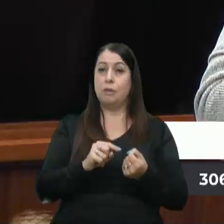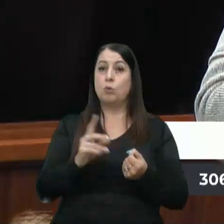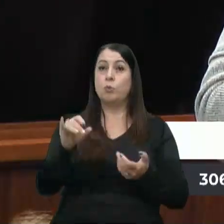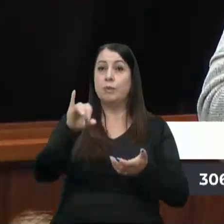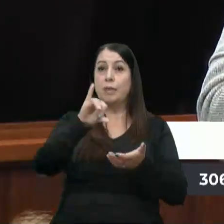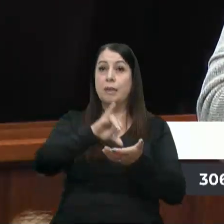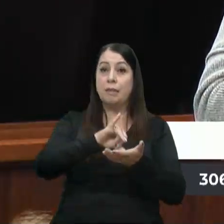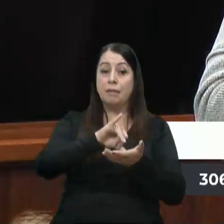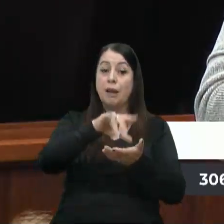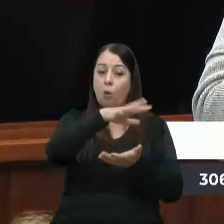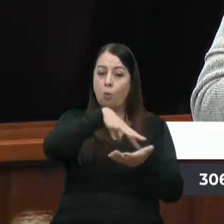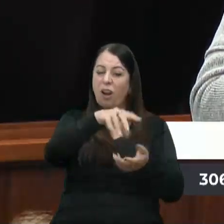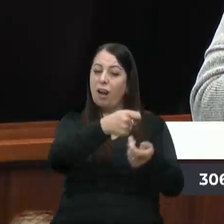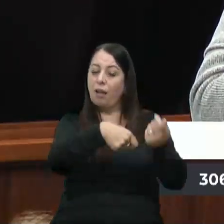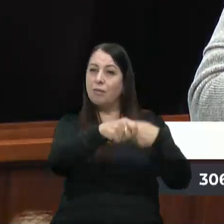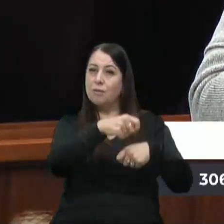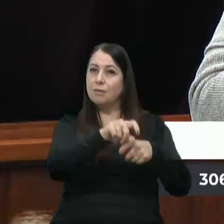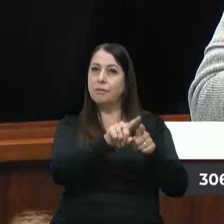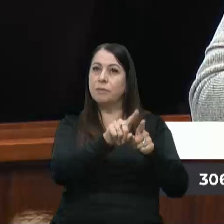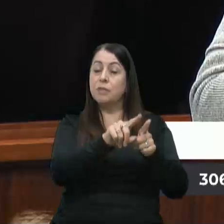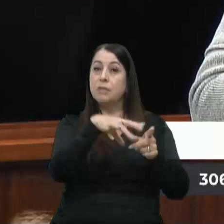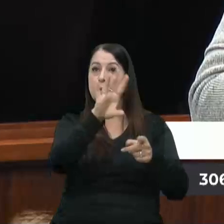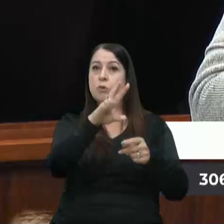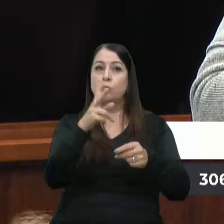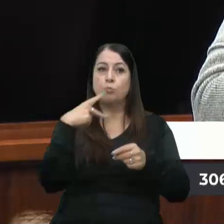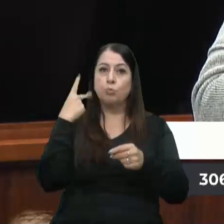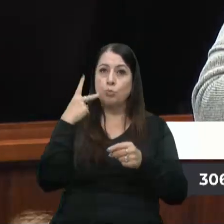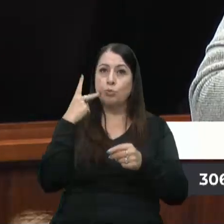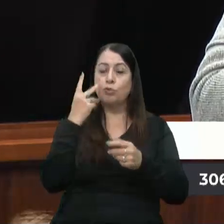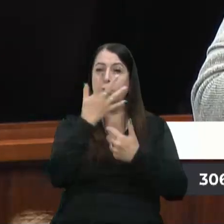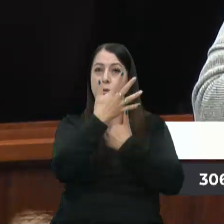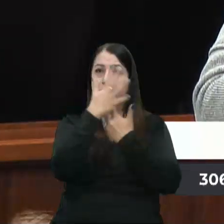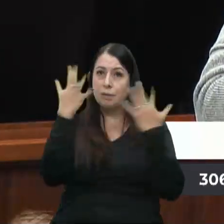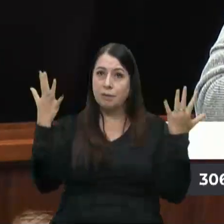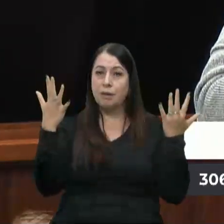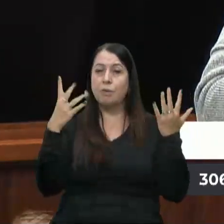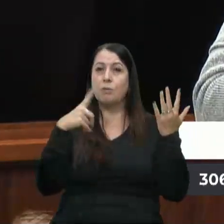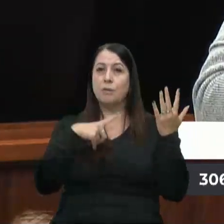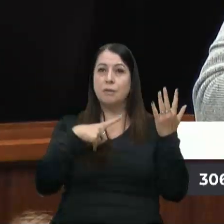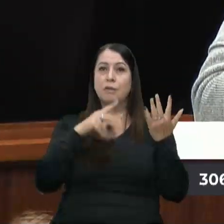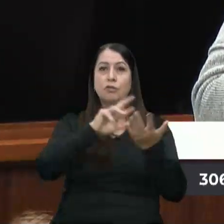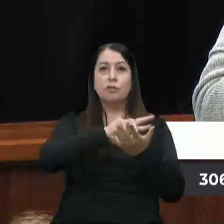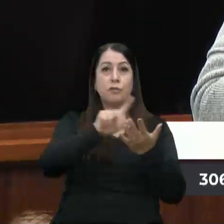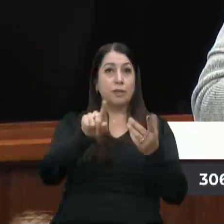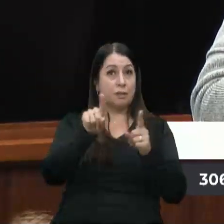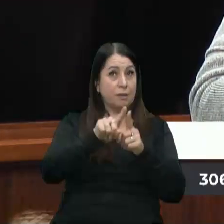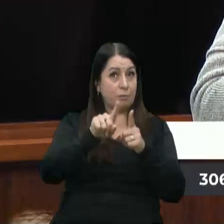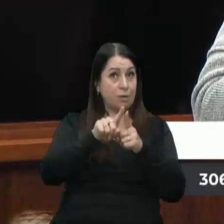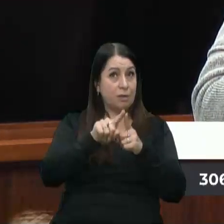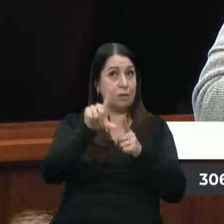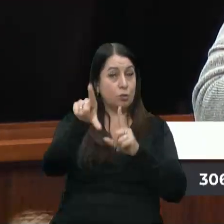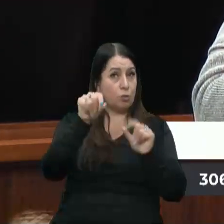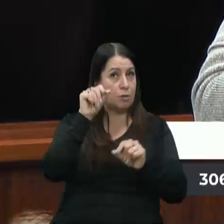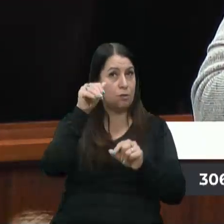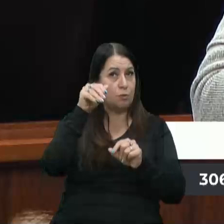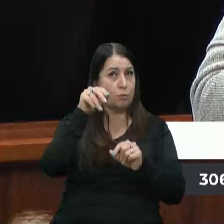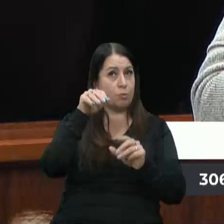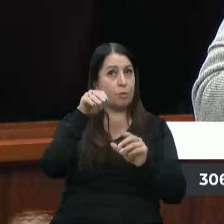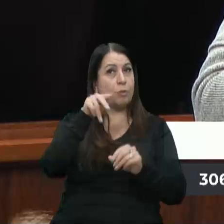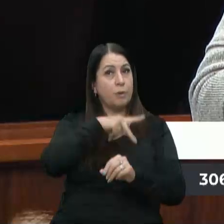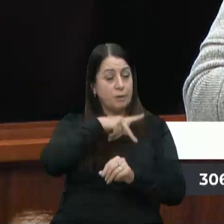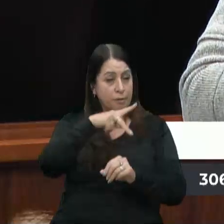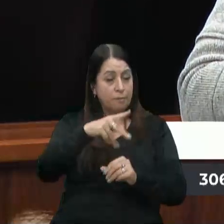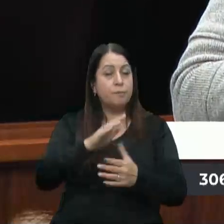mais uma vez negociando e querendo colocar em cheque uma política ambiental constituída por várias que inclusive eleger o presidente